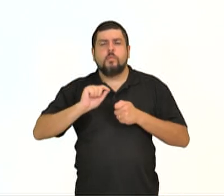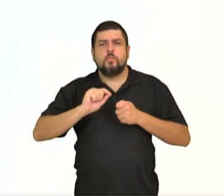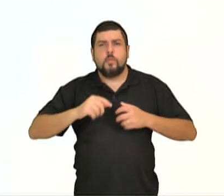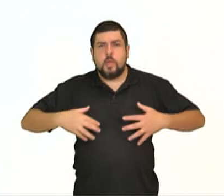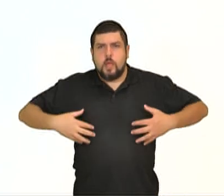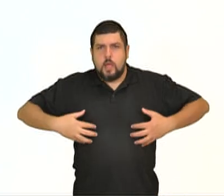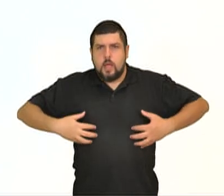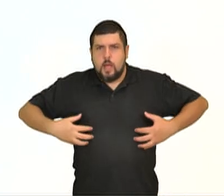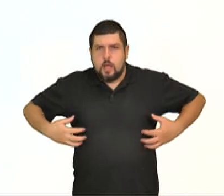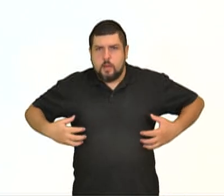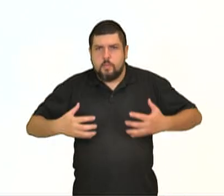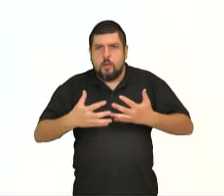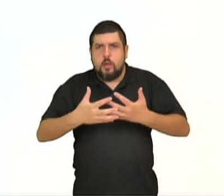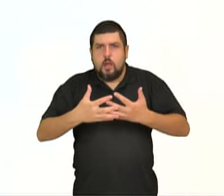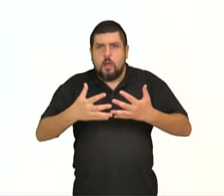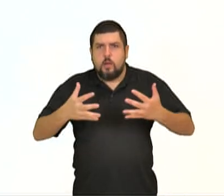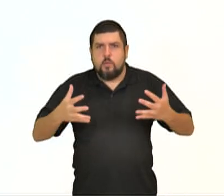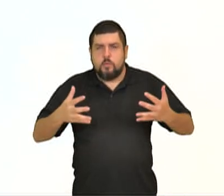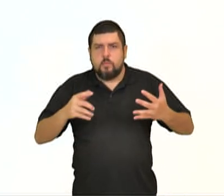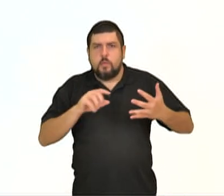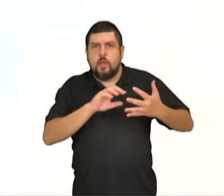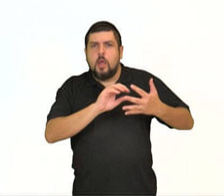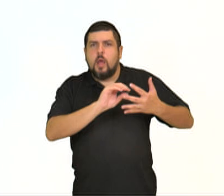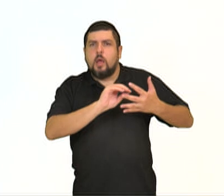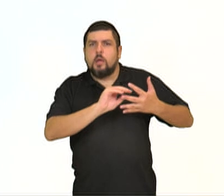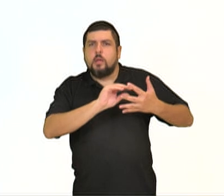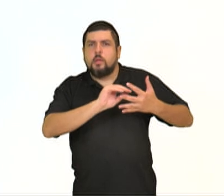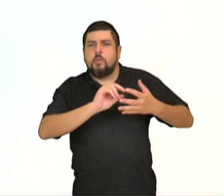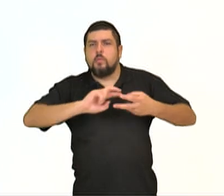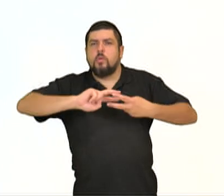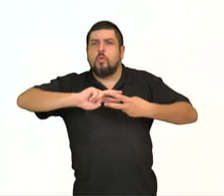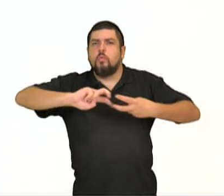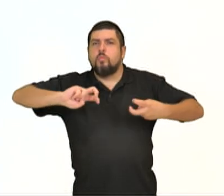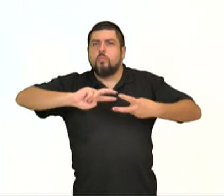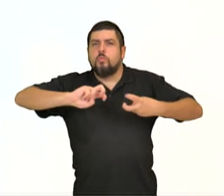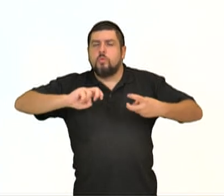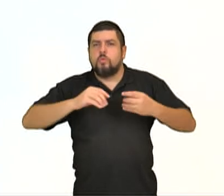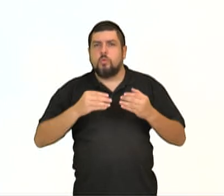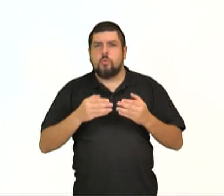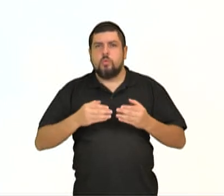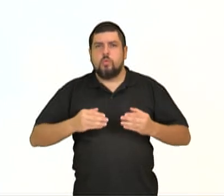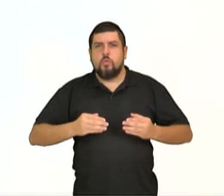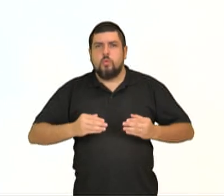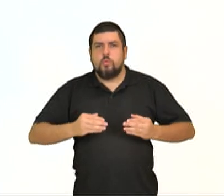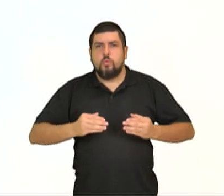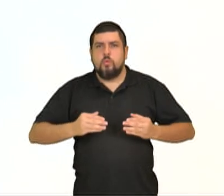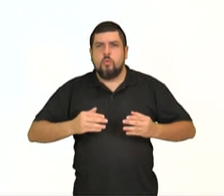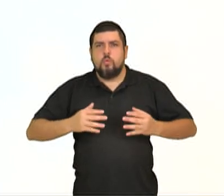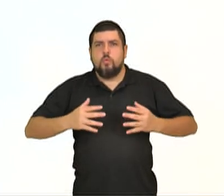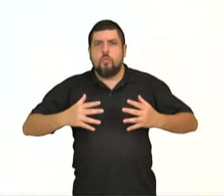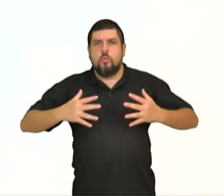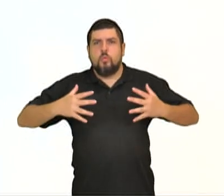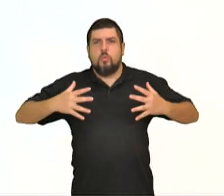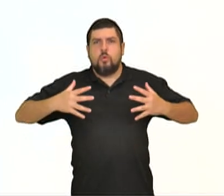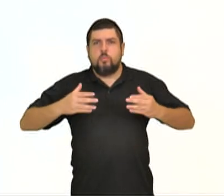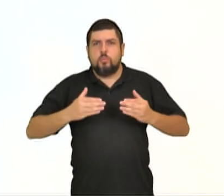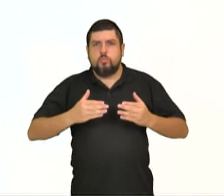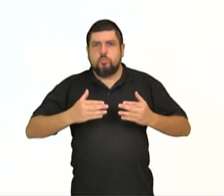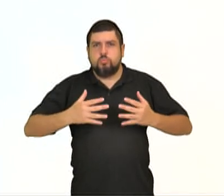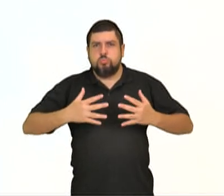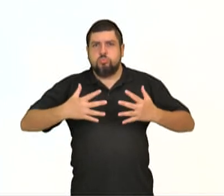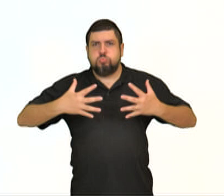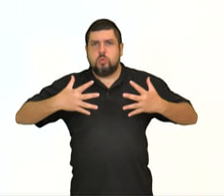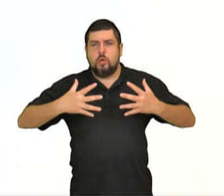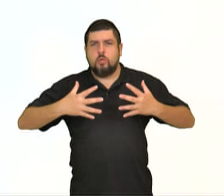tá? Eles se contraem e se elevam. Então, a gente fica com o volume da caixa torácica maior. Nesse